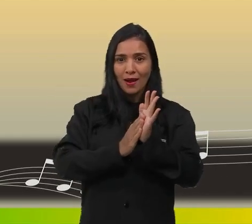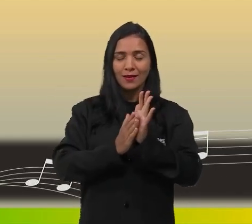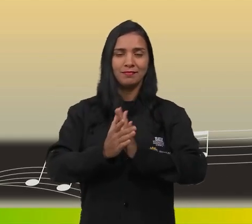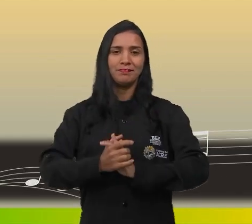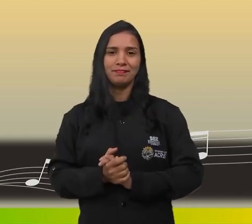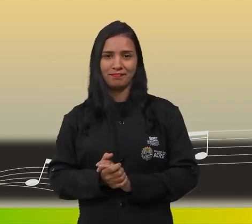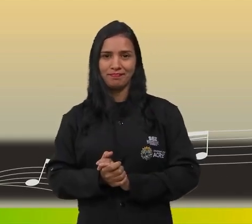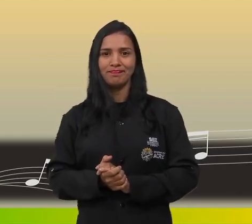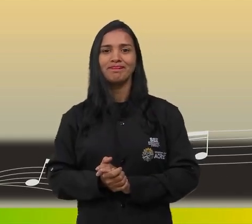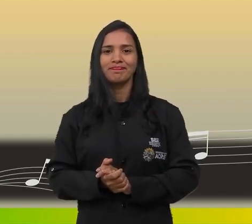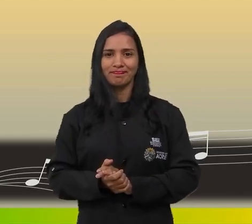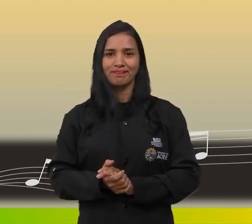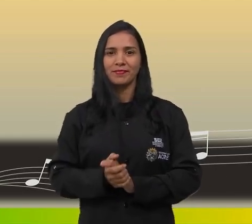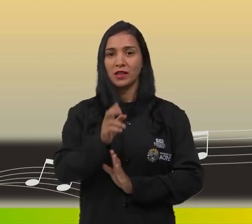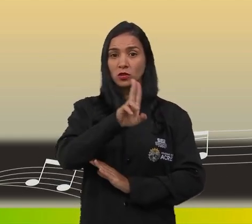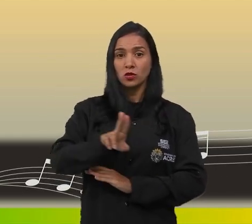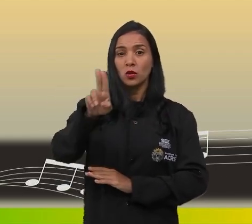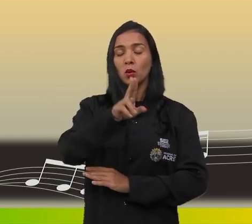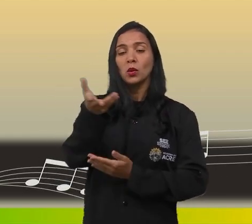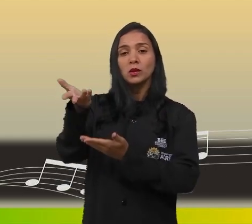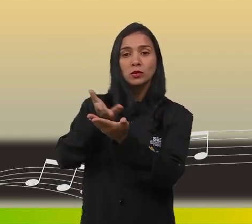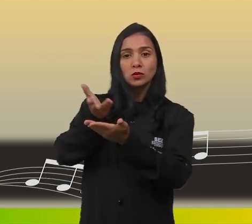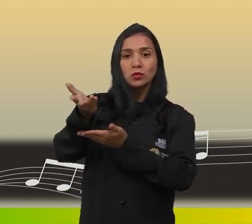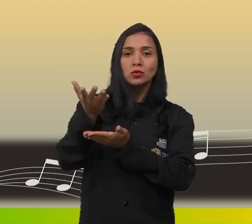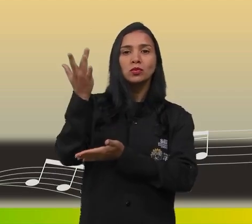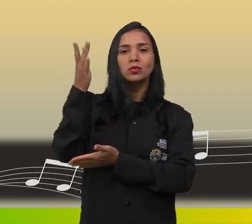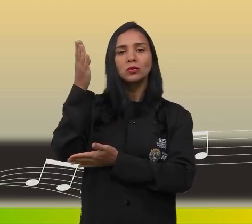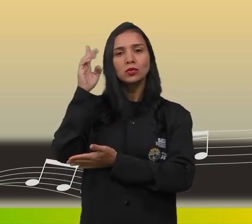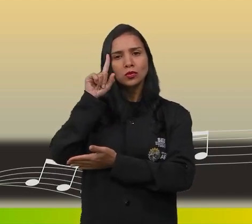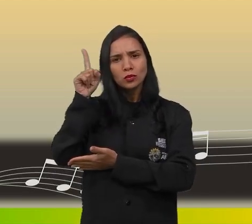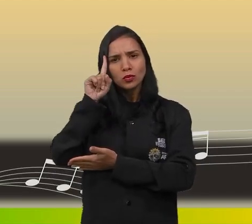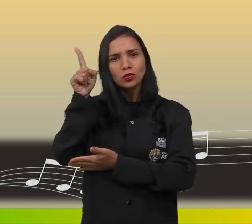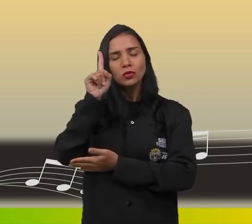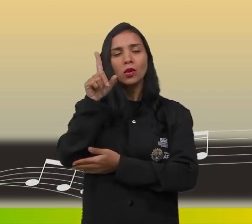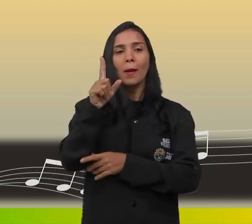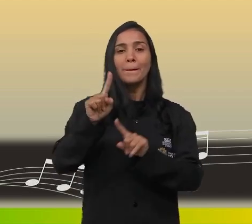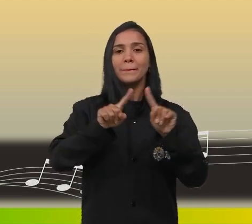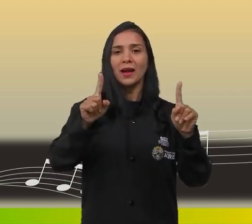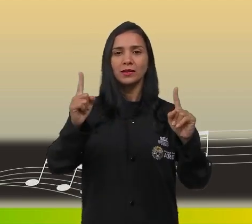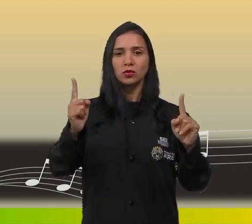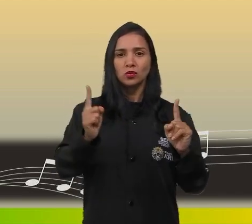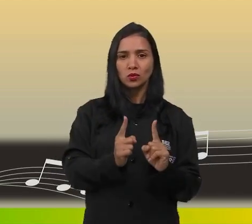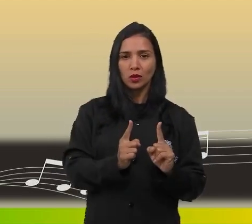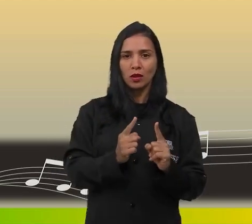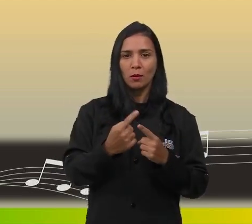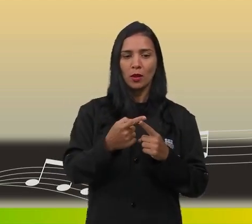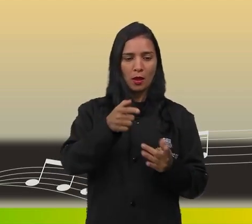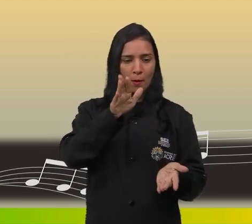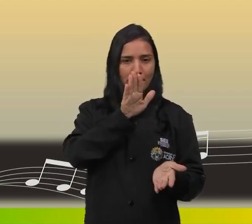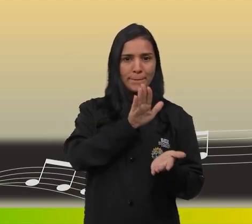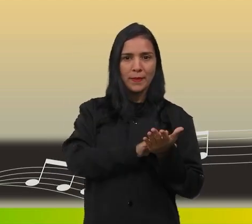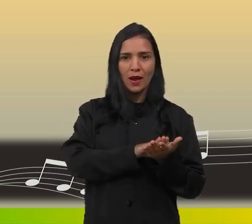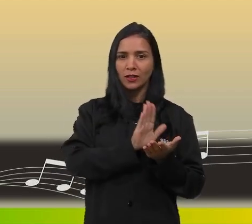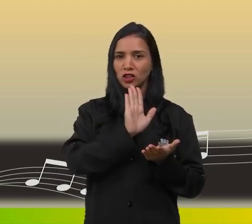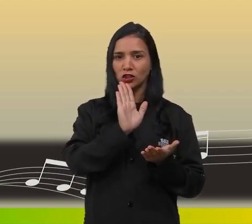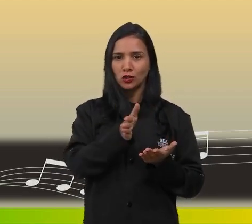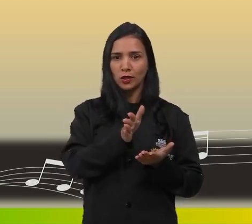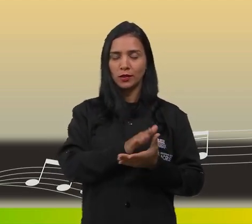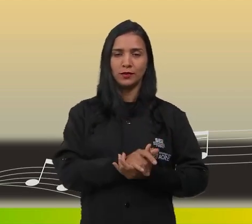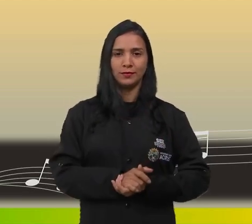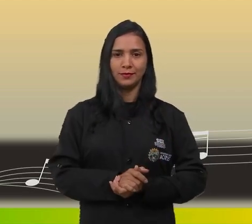no cotidiano, que ela pode-se dizer que tem uma duração muito curta, assim como dos